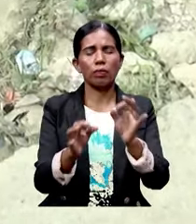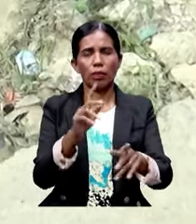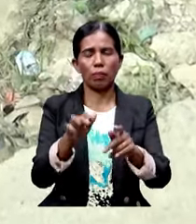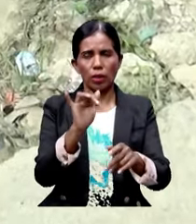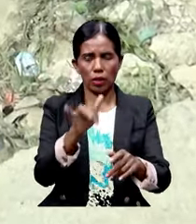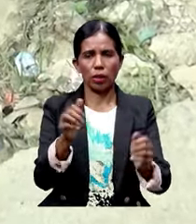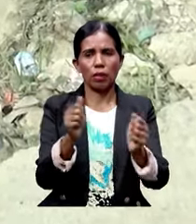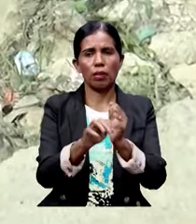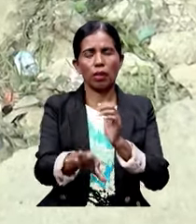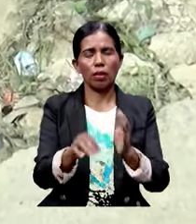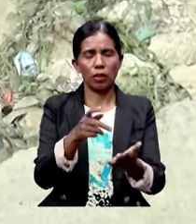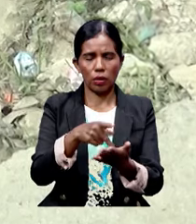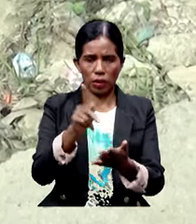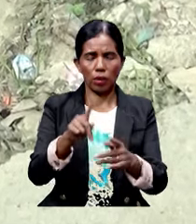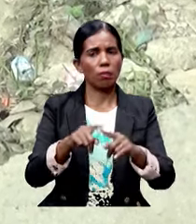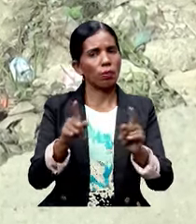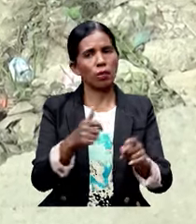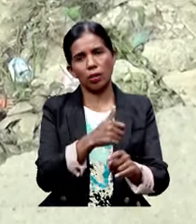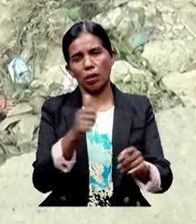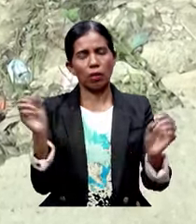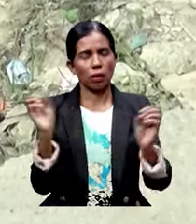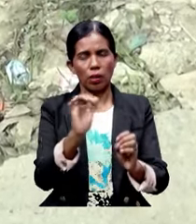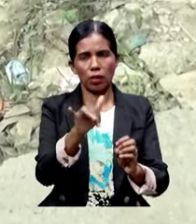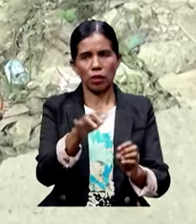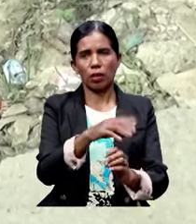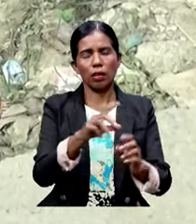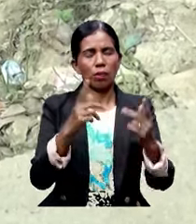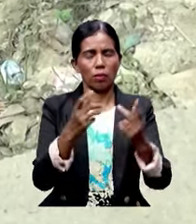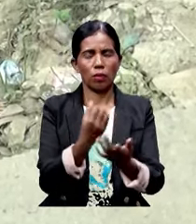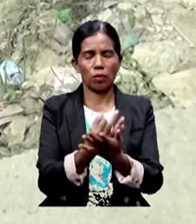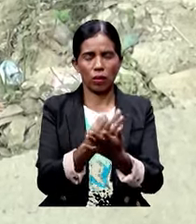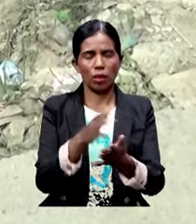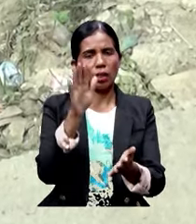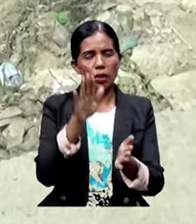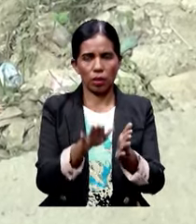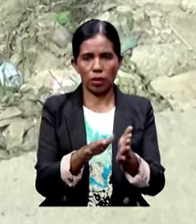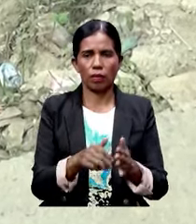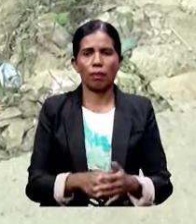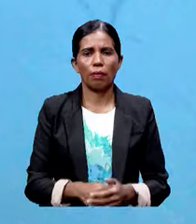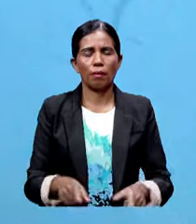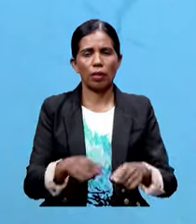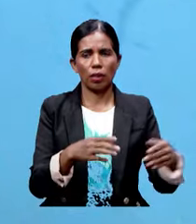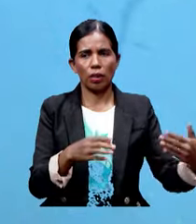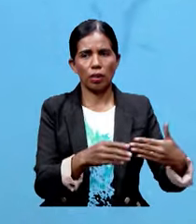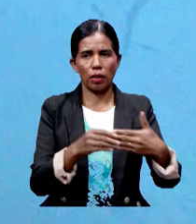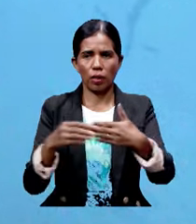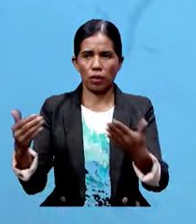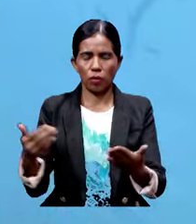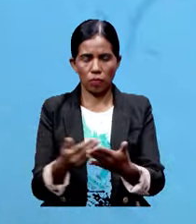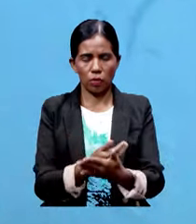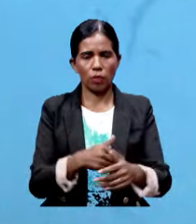ona atu hetan compensação, mas Bebalung la concorda, tamo compensação ne kik. Nessa liderança bo máximo ia subir